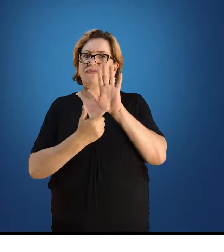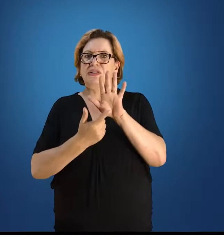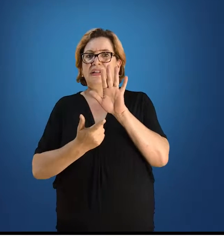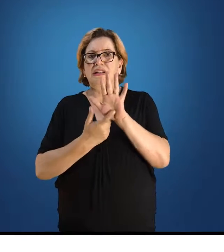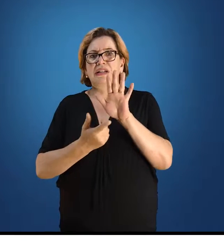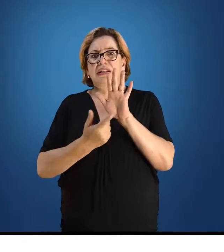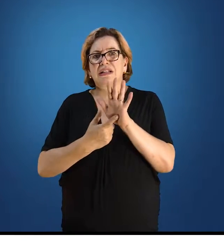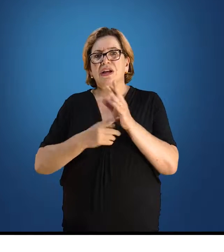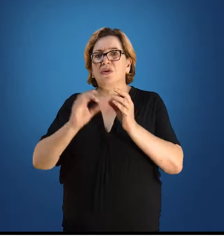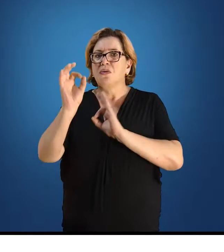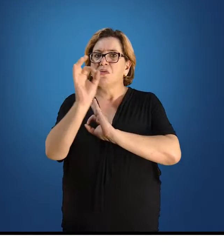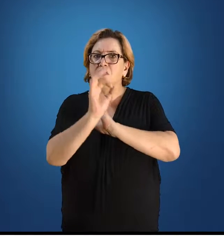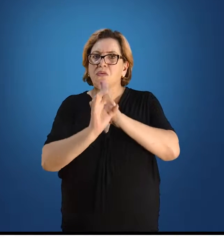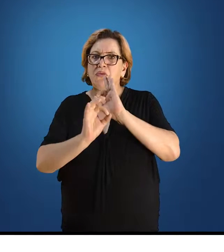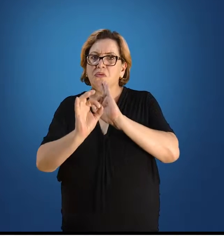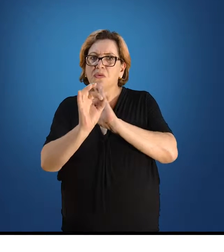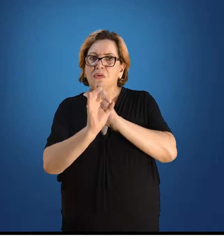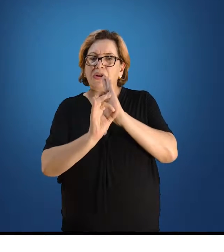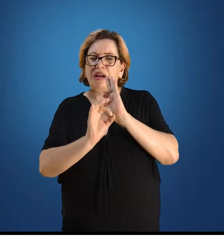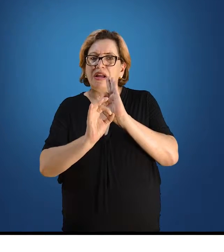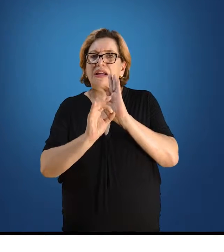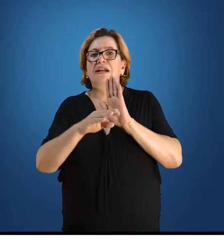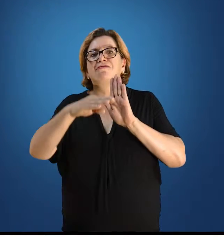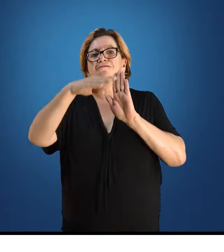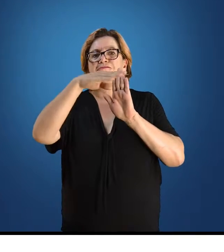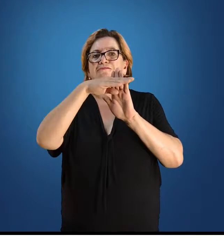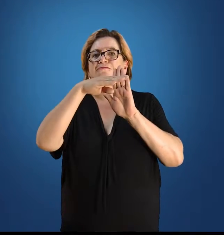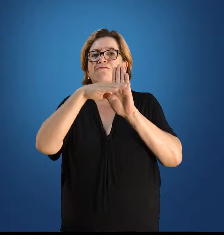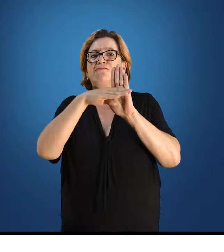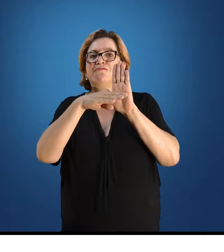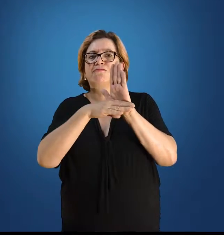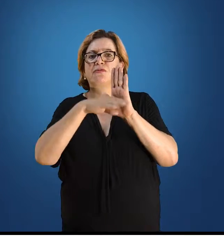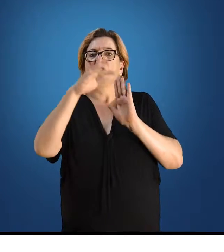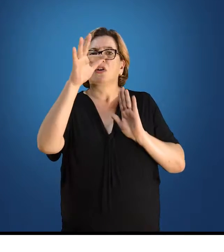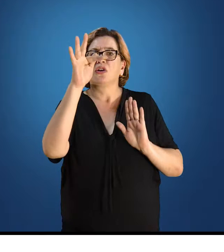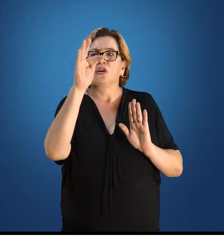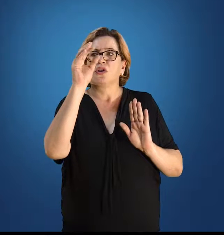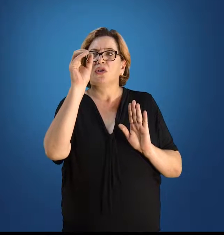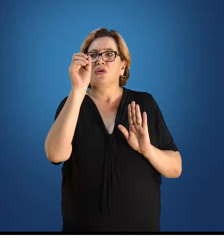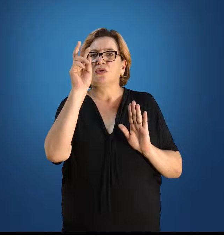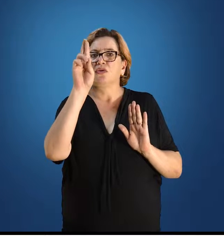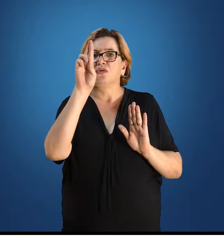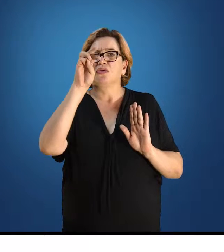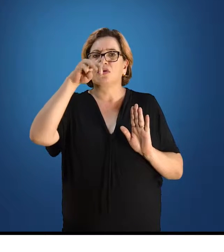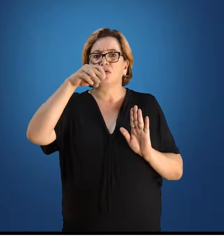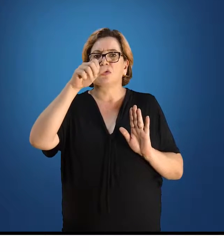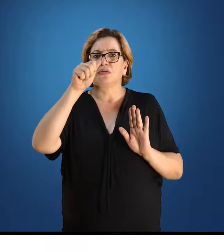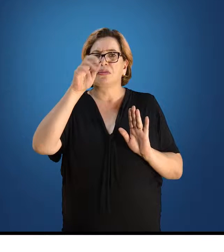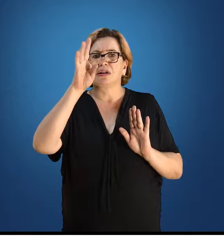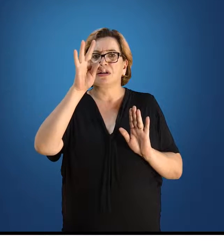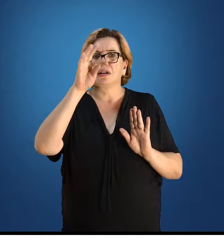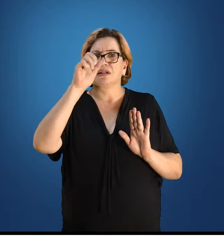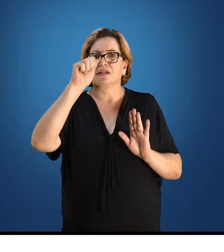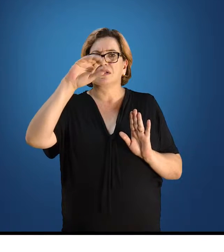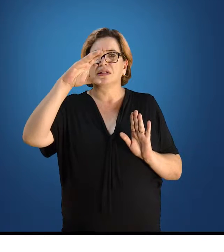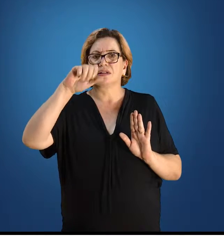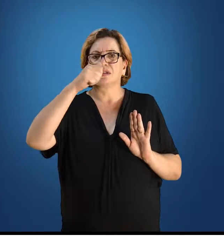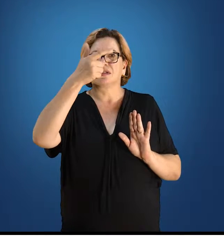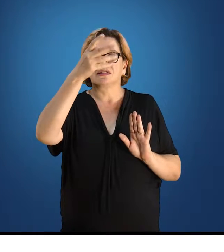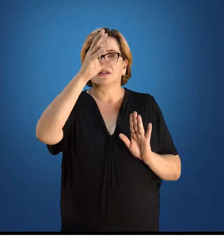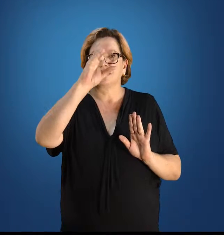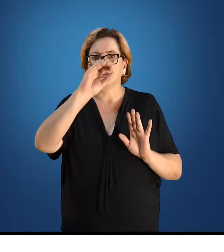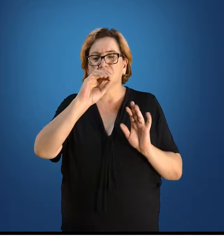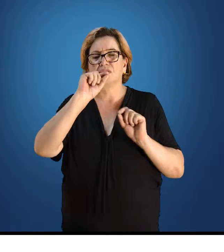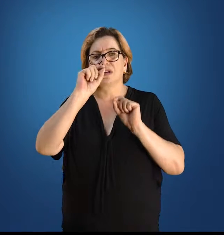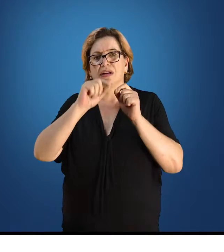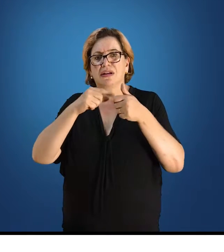a formatação de artigos científicos. A sequência dessa apresentação vai ser a